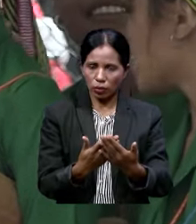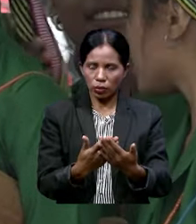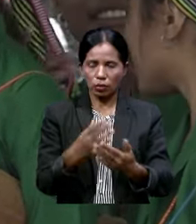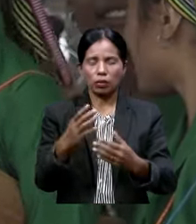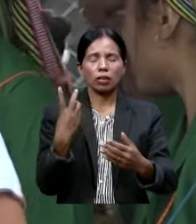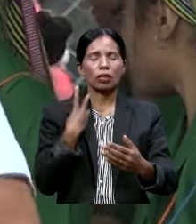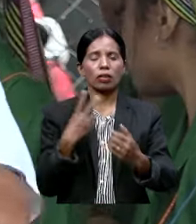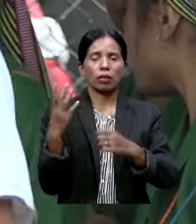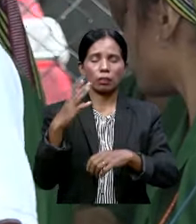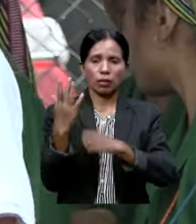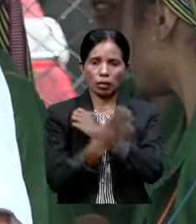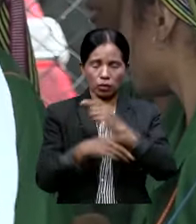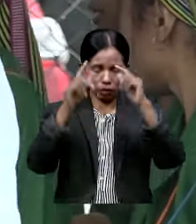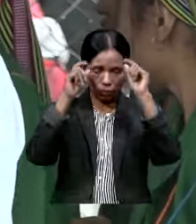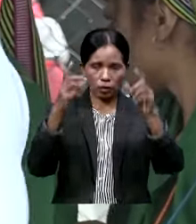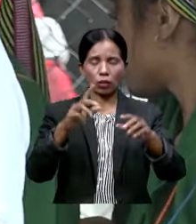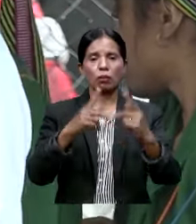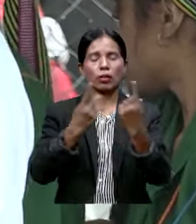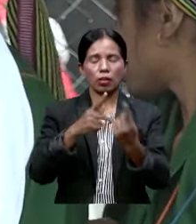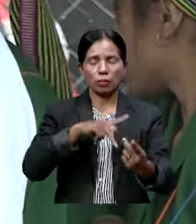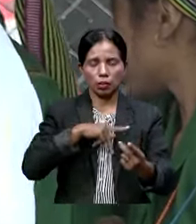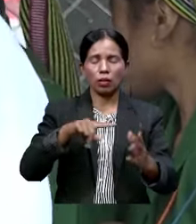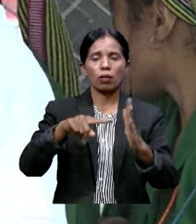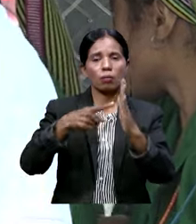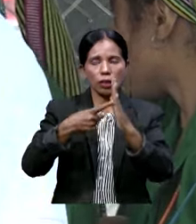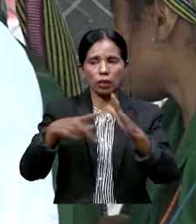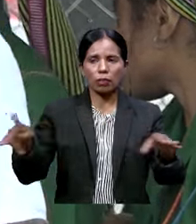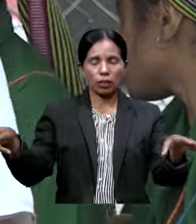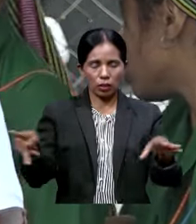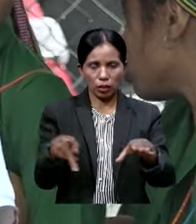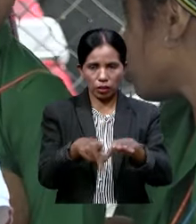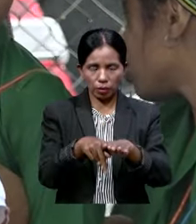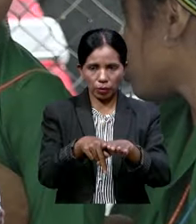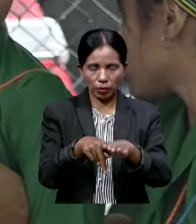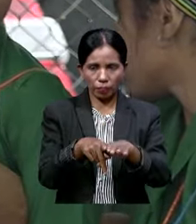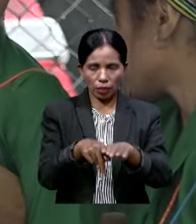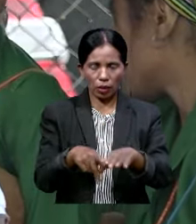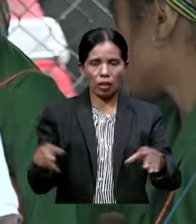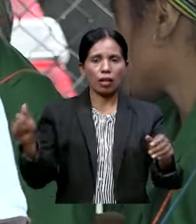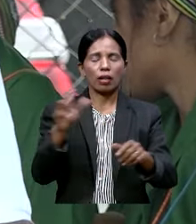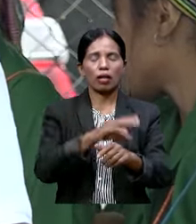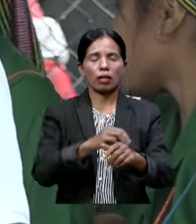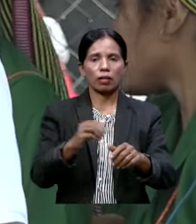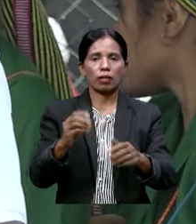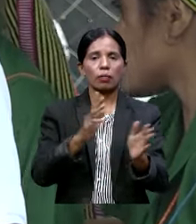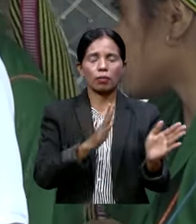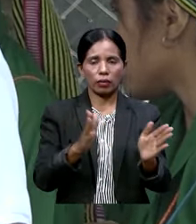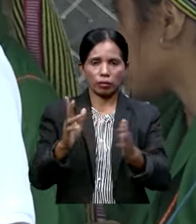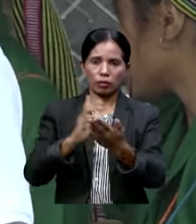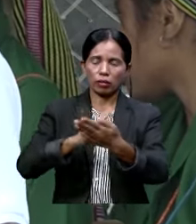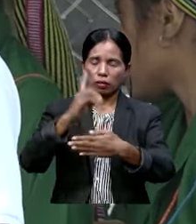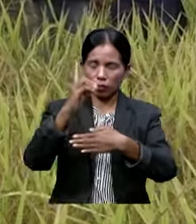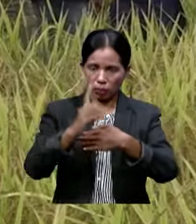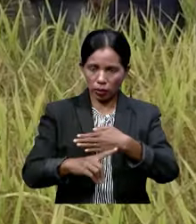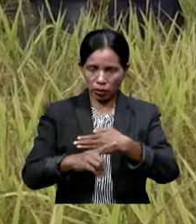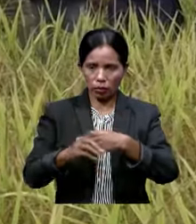privado começou a participar ativamente vai o processo de desenvolvimento e o setor